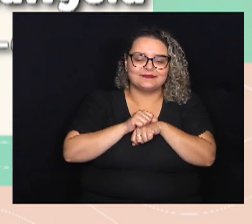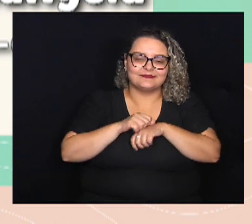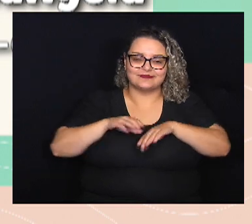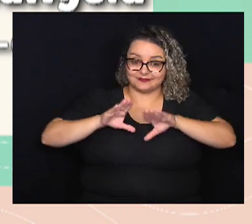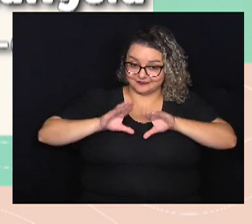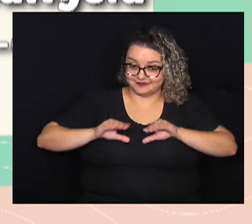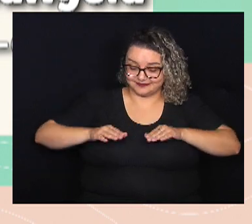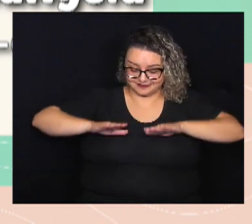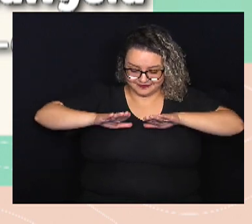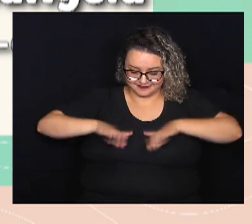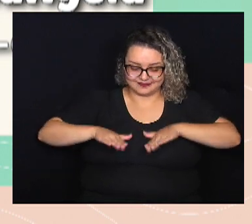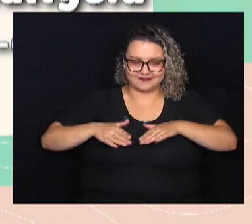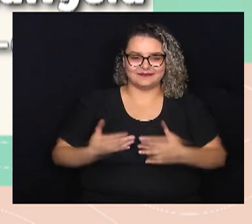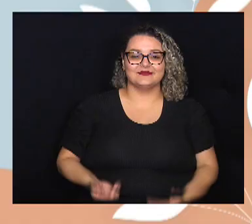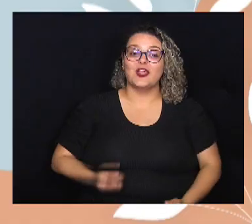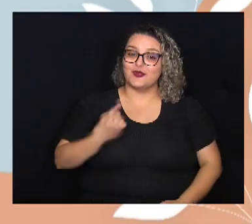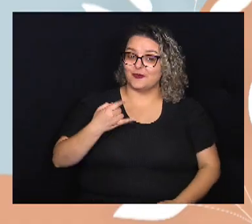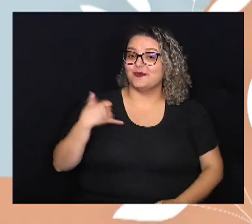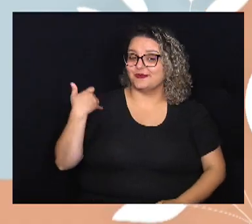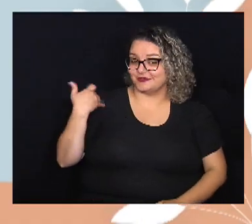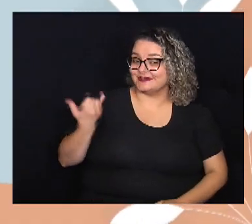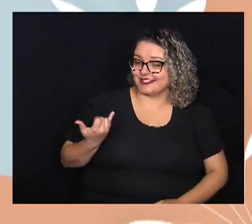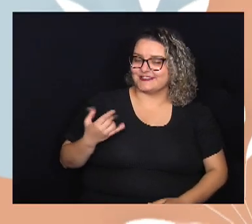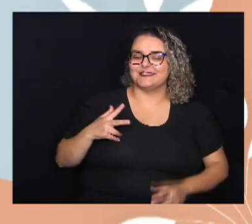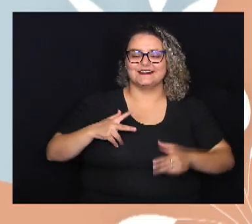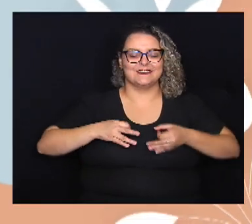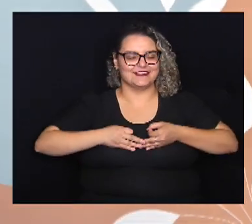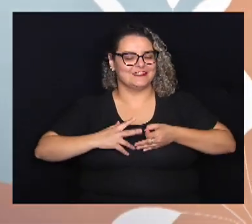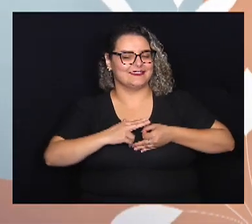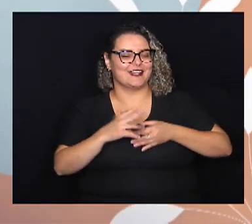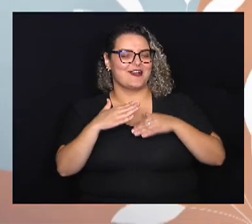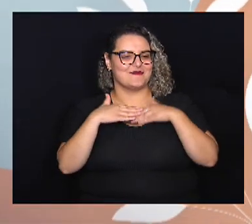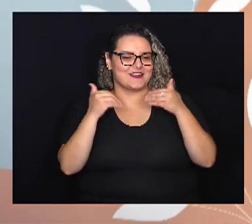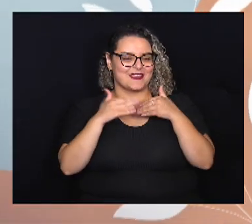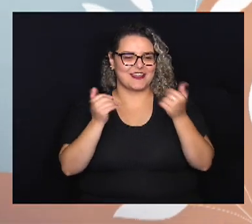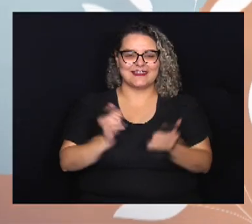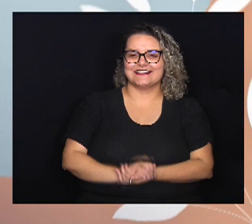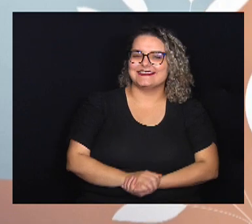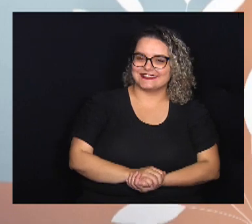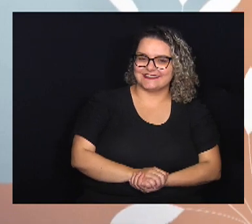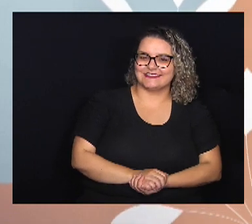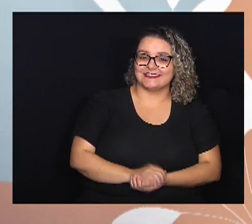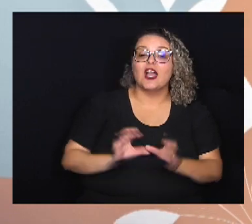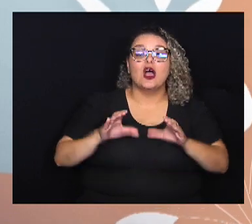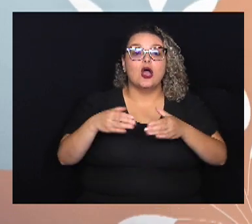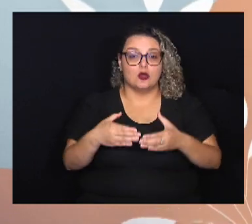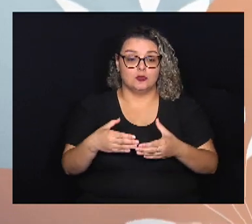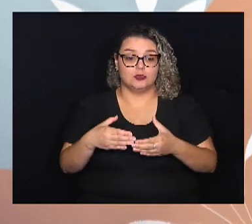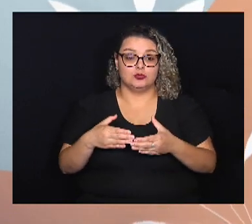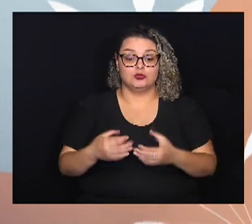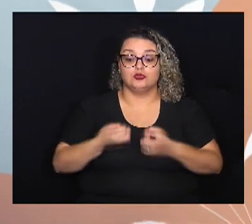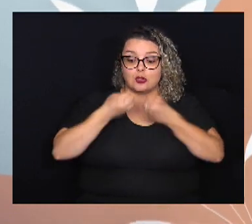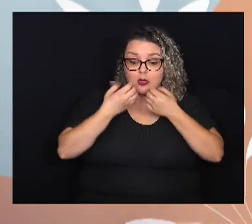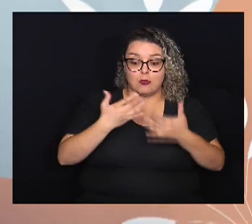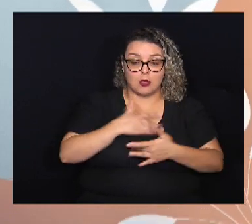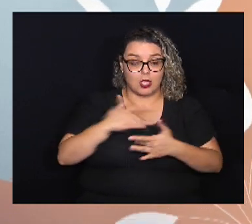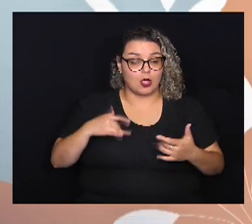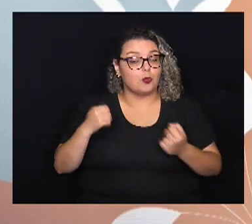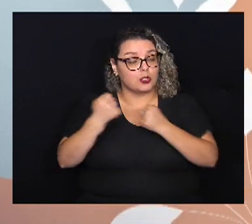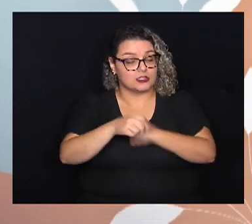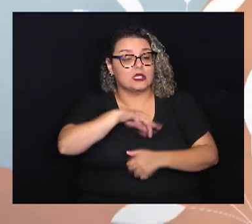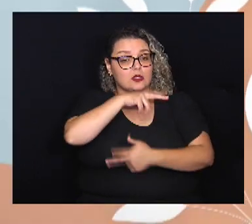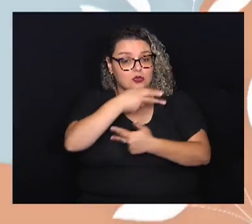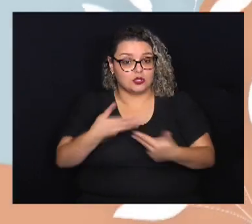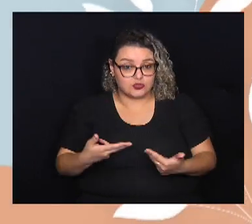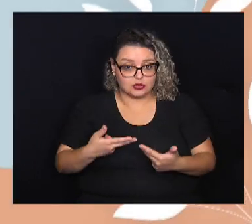um ano castrada e amorosa E o Departamento de Proteção de Bem-Estar Animal tem